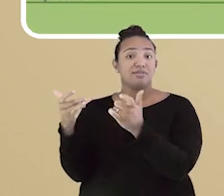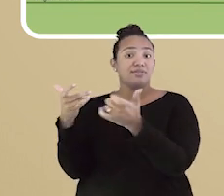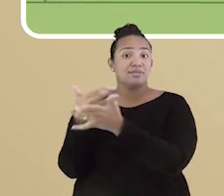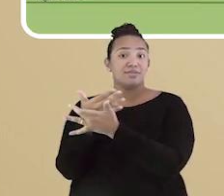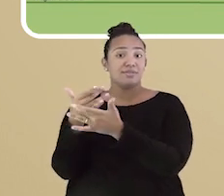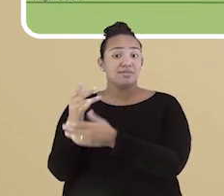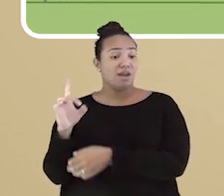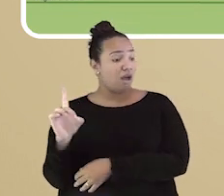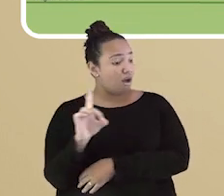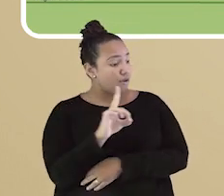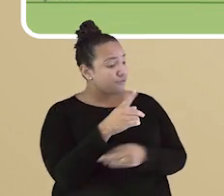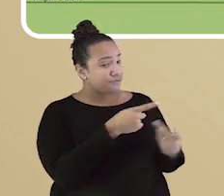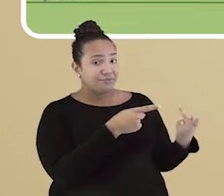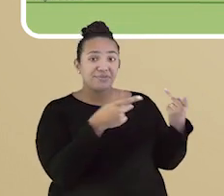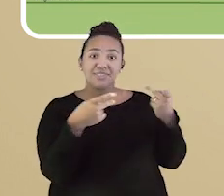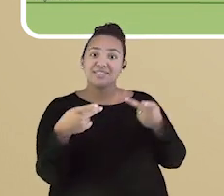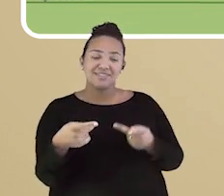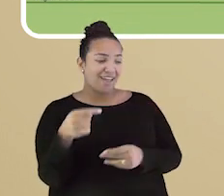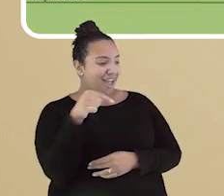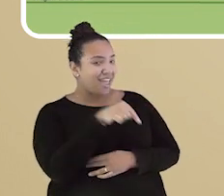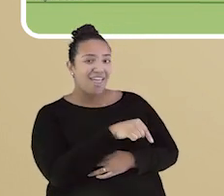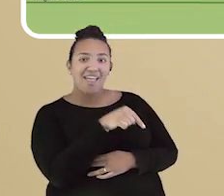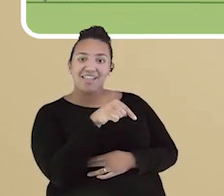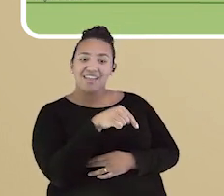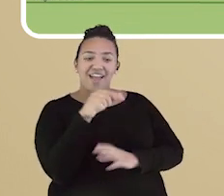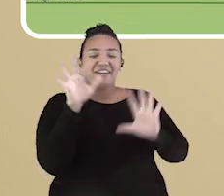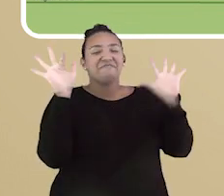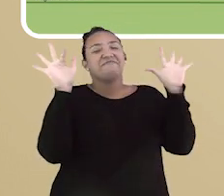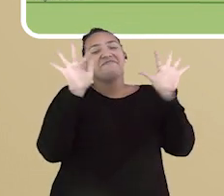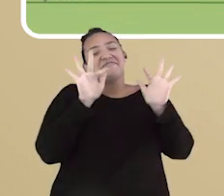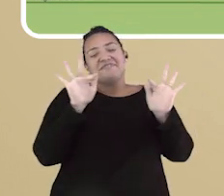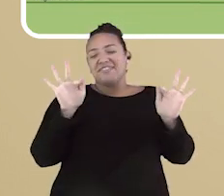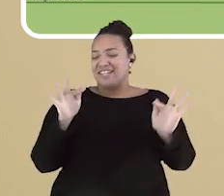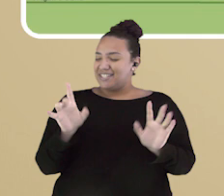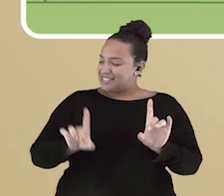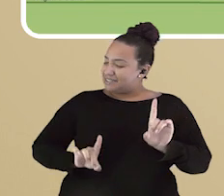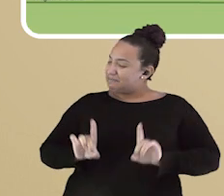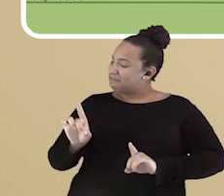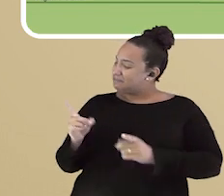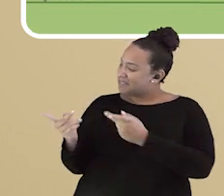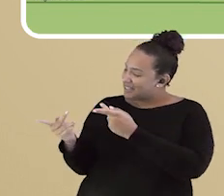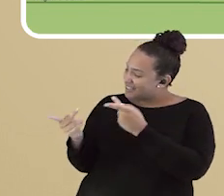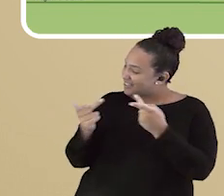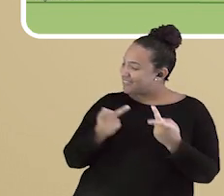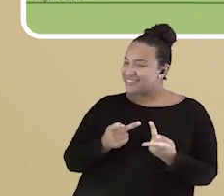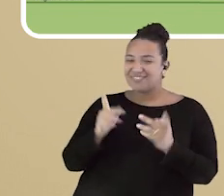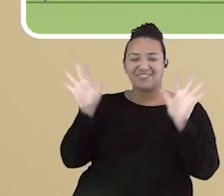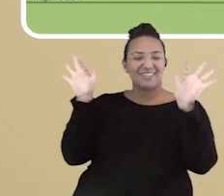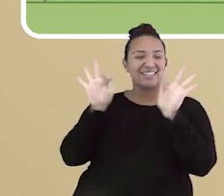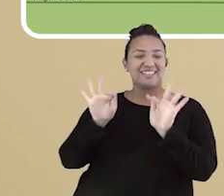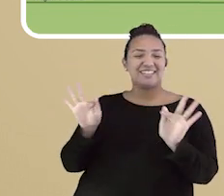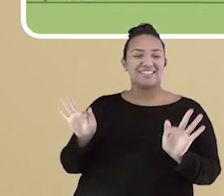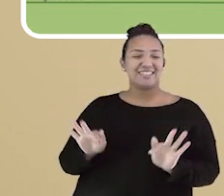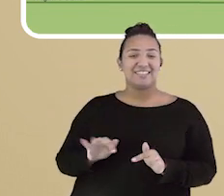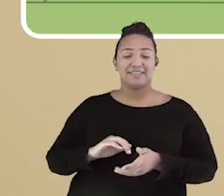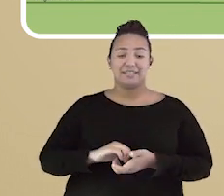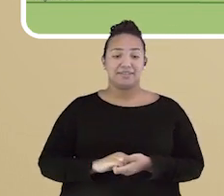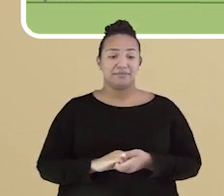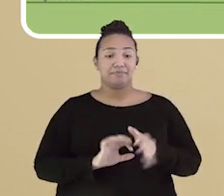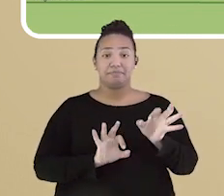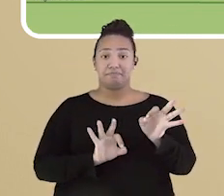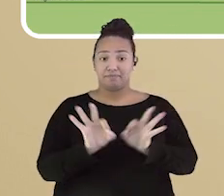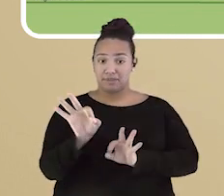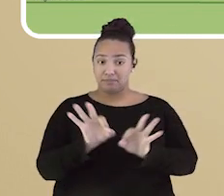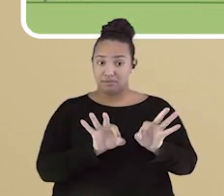Ele ficou muito feliz com a visita e recebeu o primo com muito carinho. Ele preparou para o seu primo